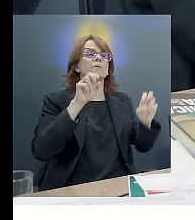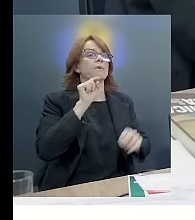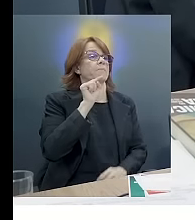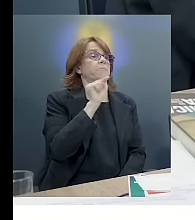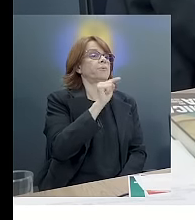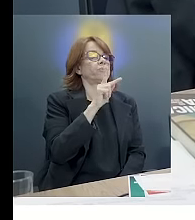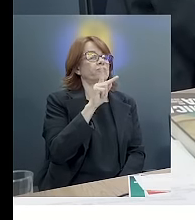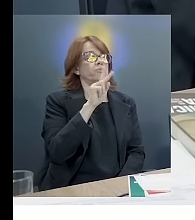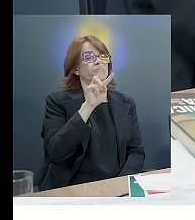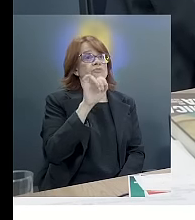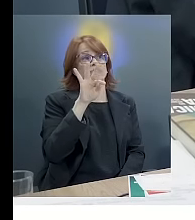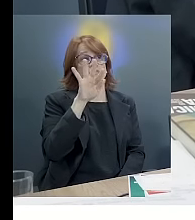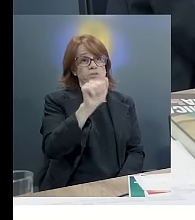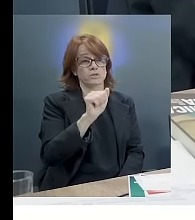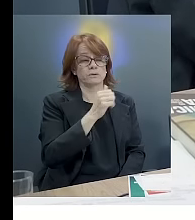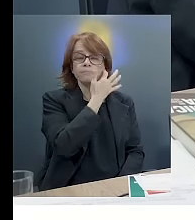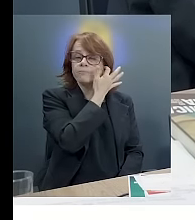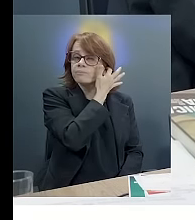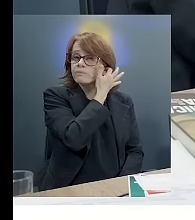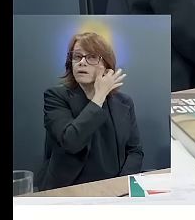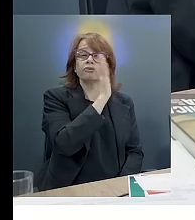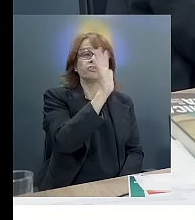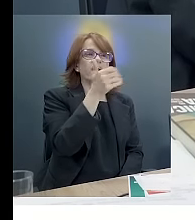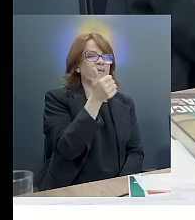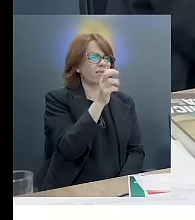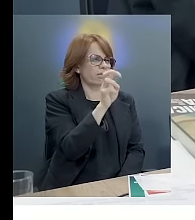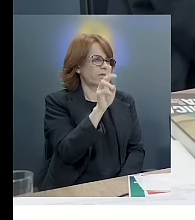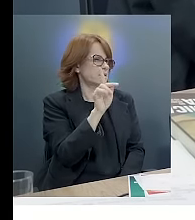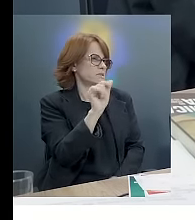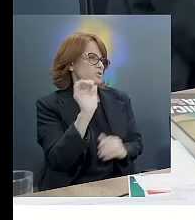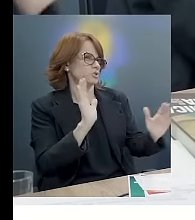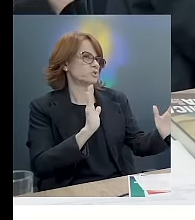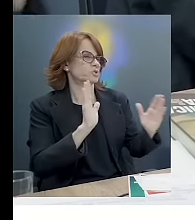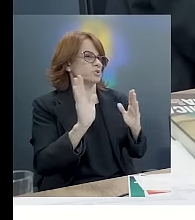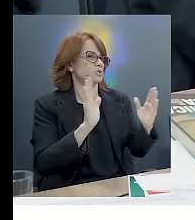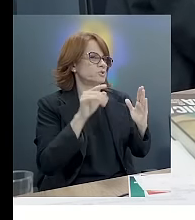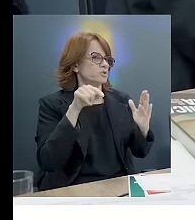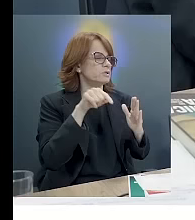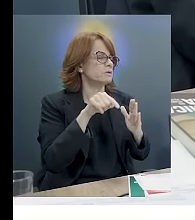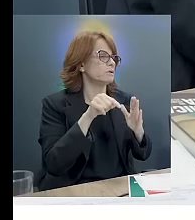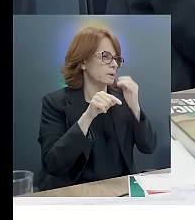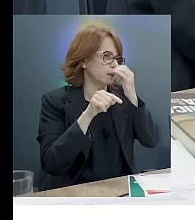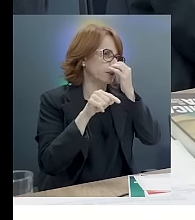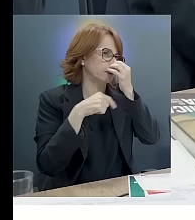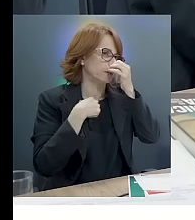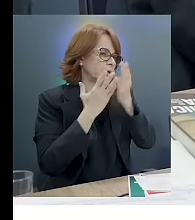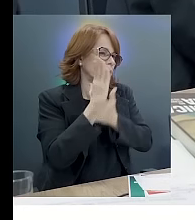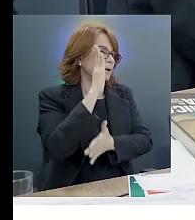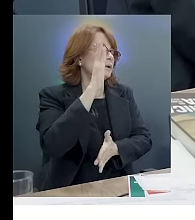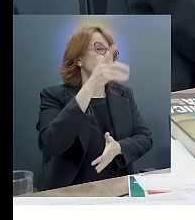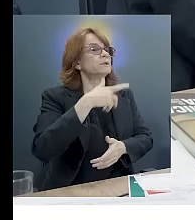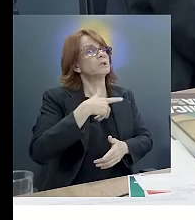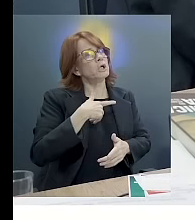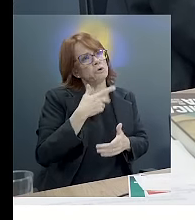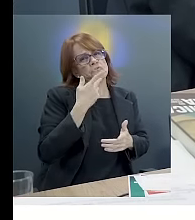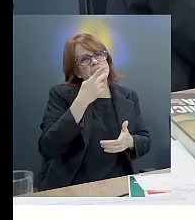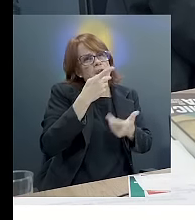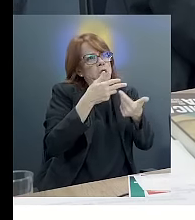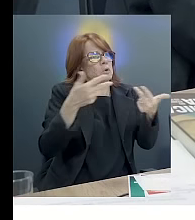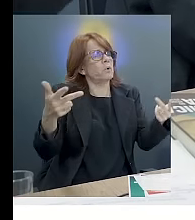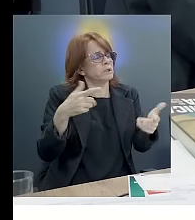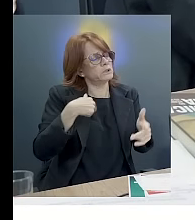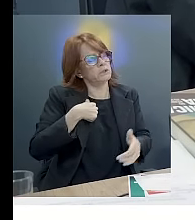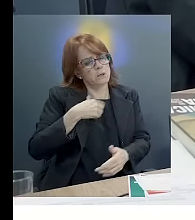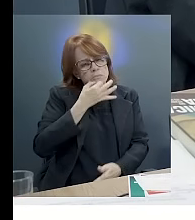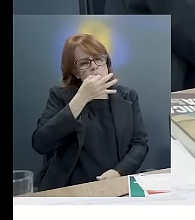administrativamente com 15 dias naquela naquela época né er não valeu a pena ou não valeu Achei que o que eu falei tava certo obviamente eu